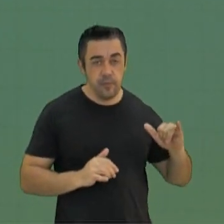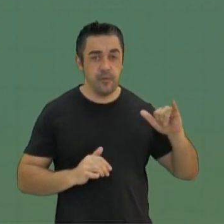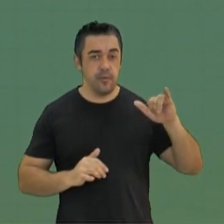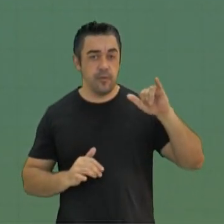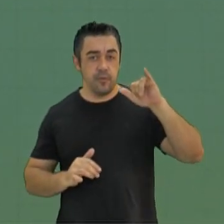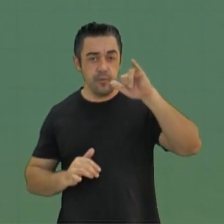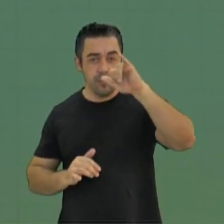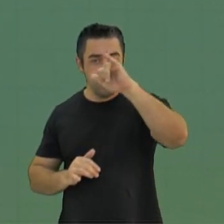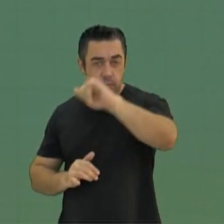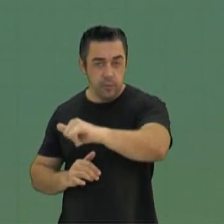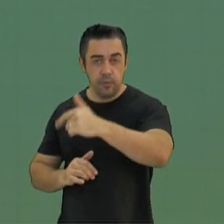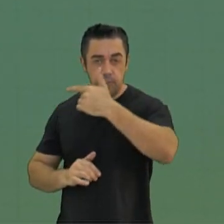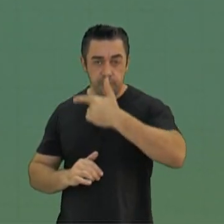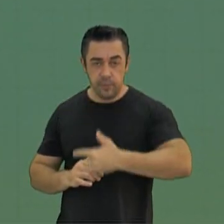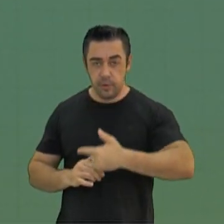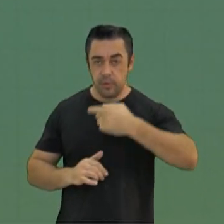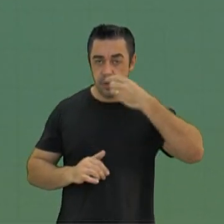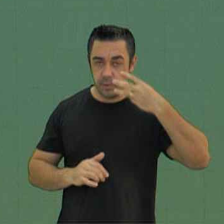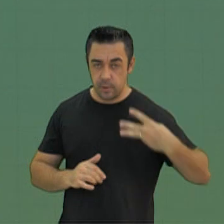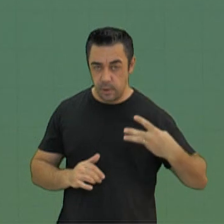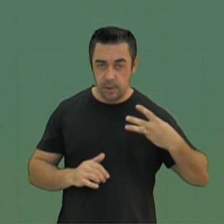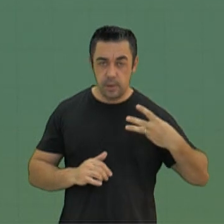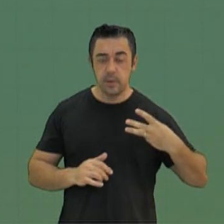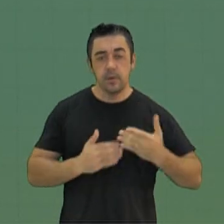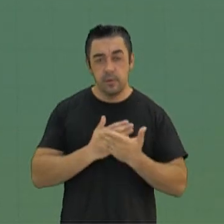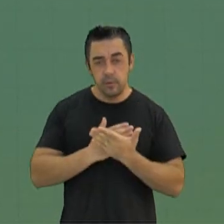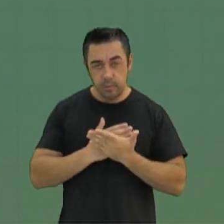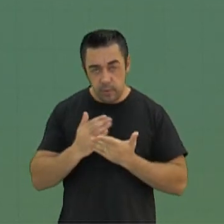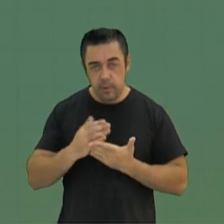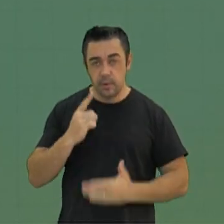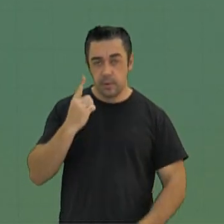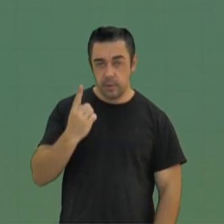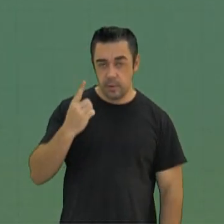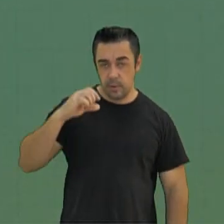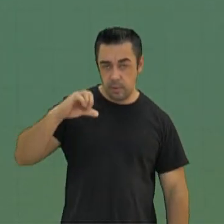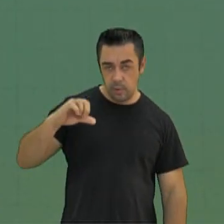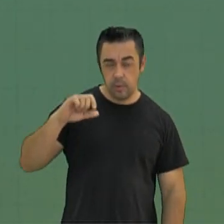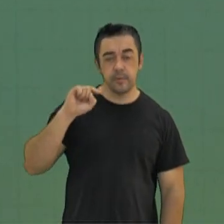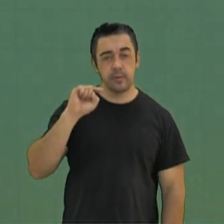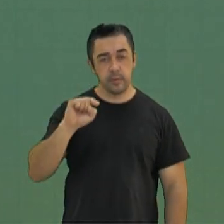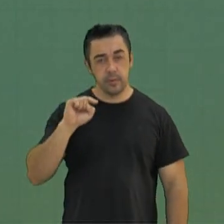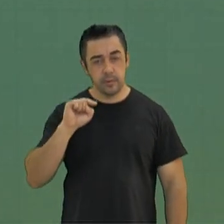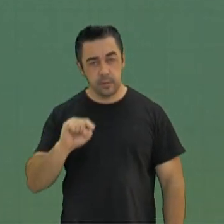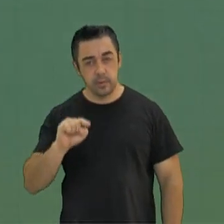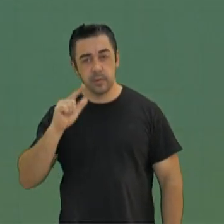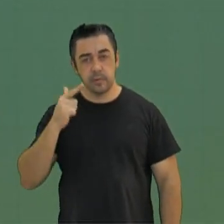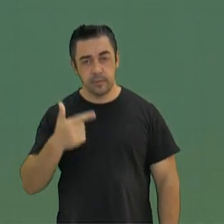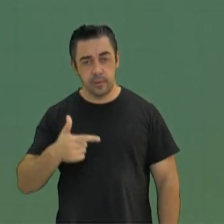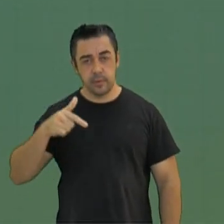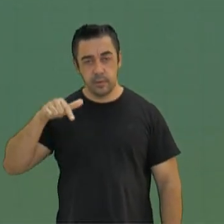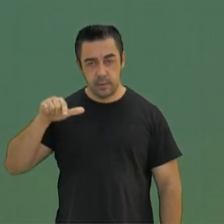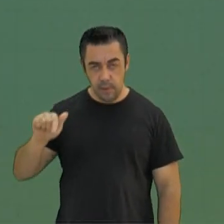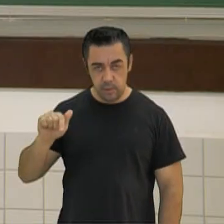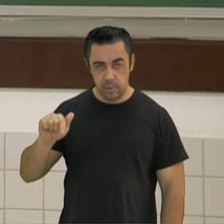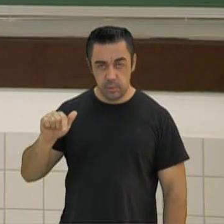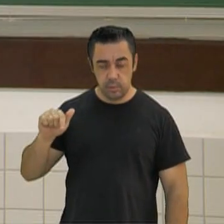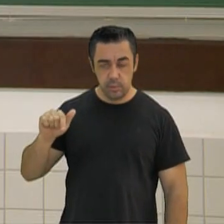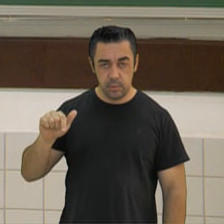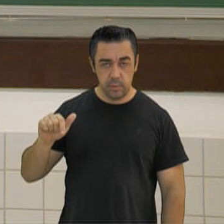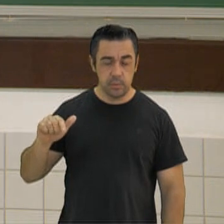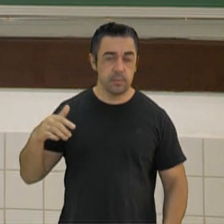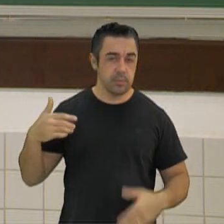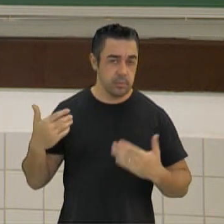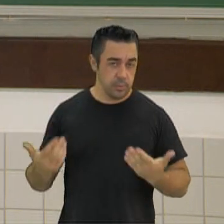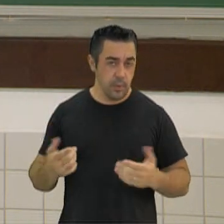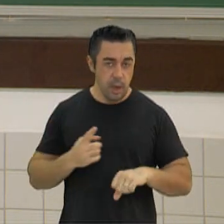1167 minutos equivale a 19 horas e 27 minutos, o que significa que